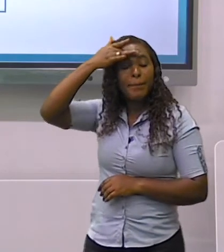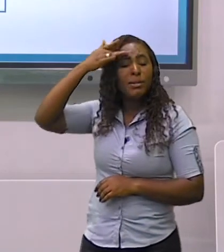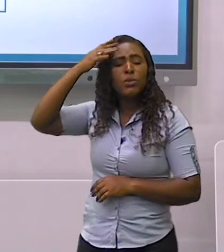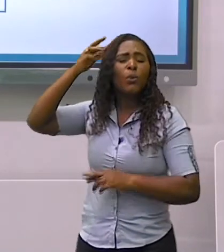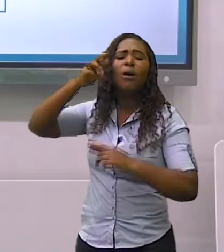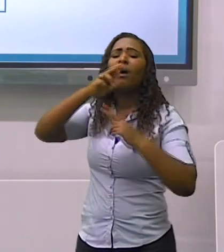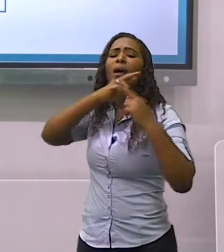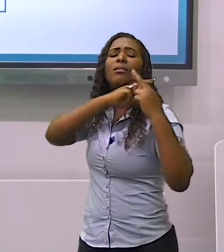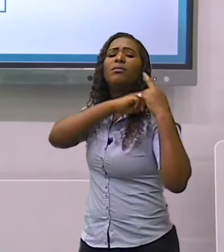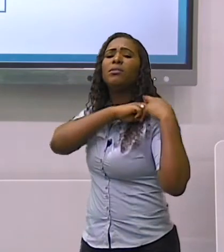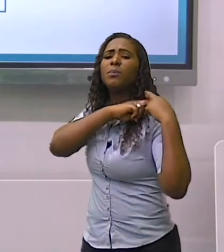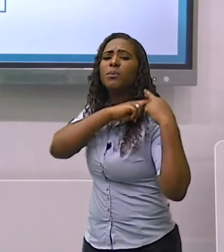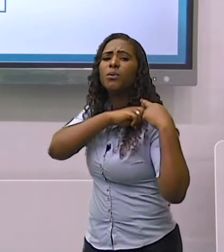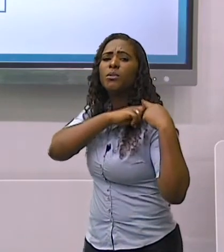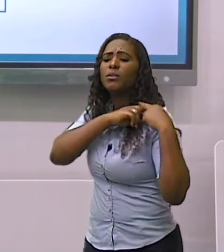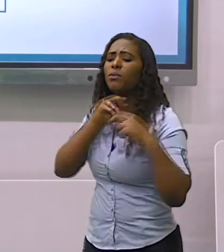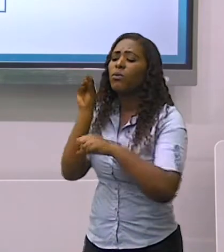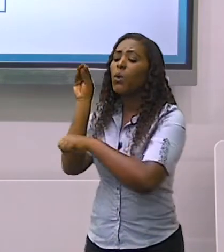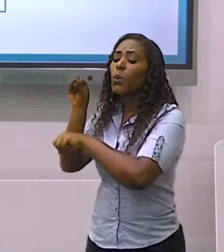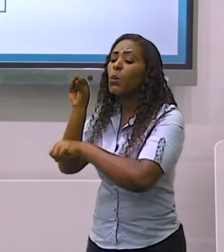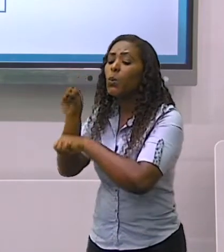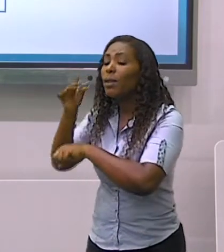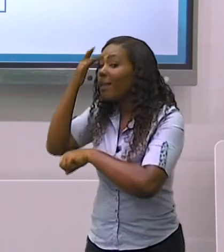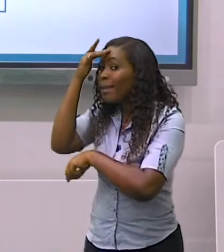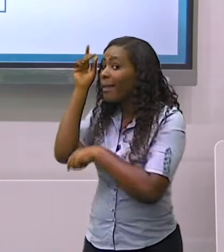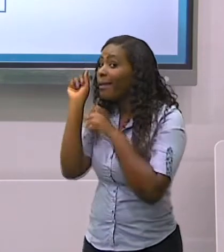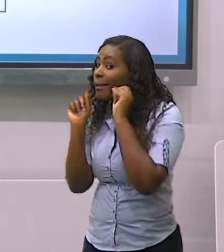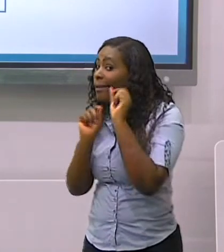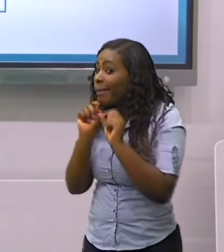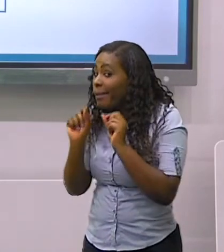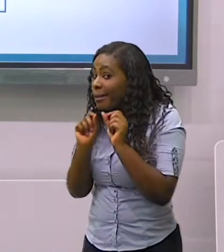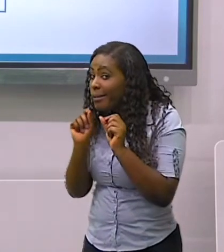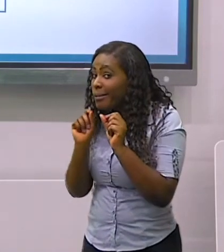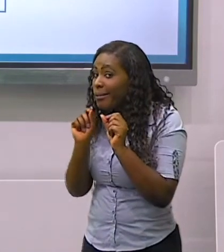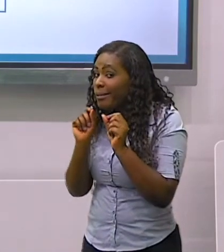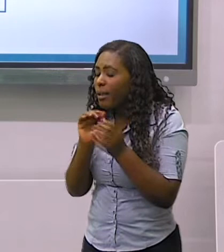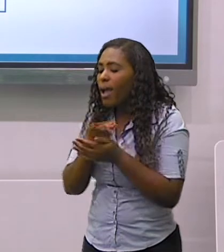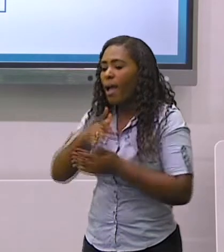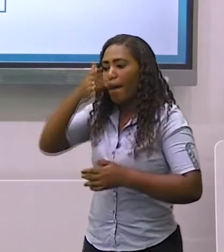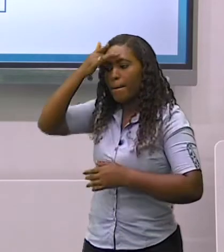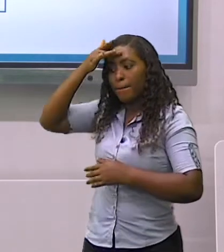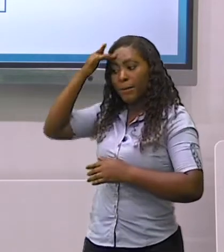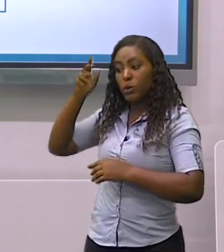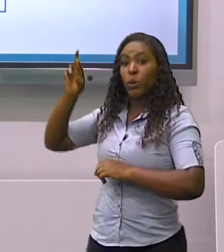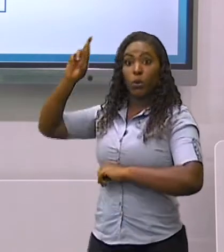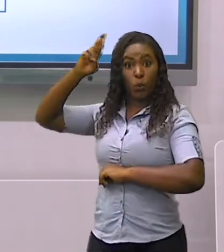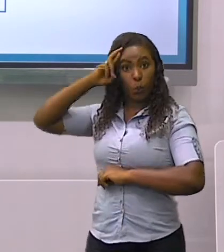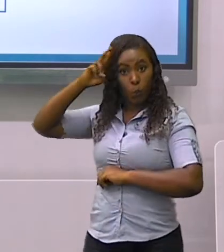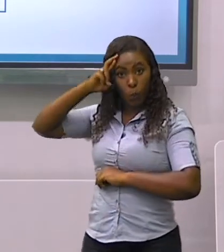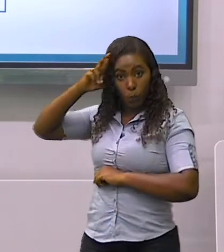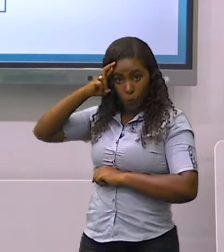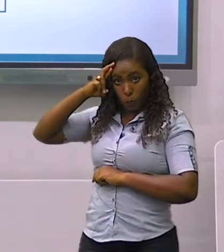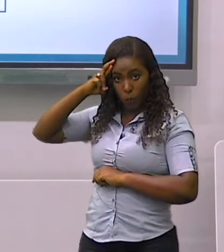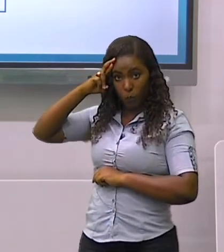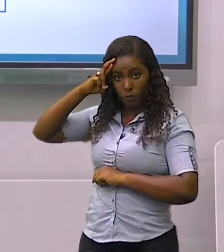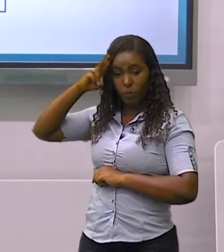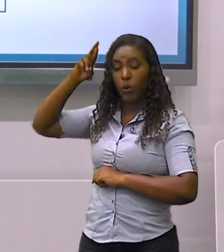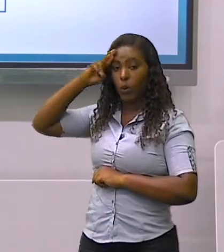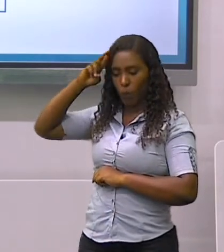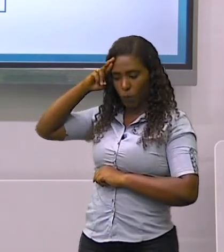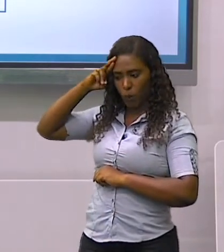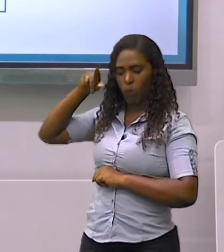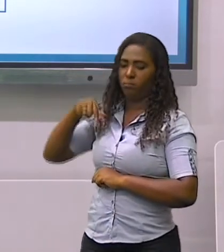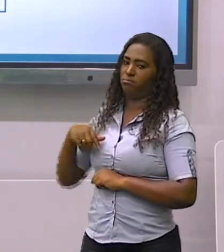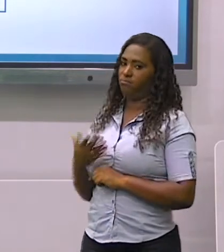manutenção destes locais são realizados pelos proprietários. Muito